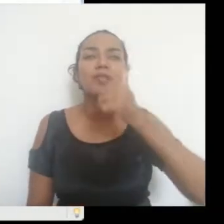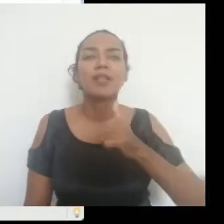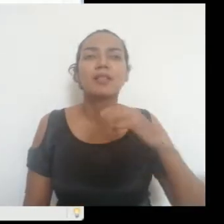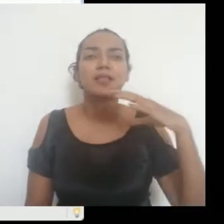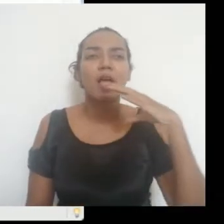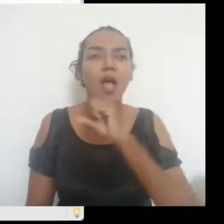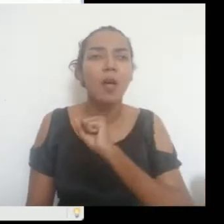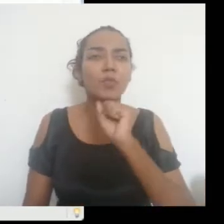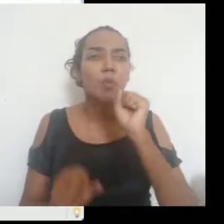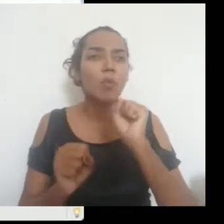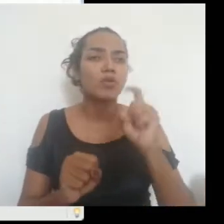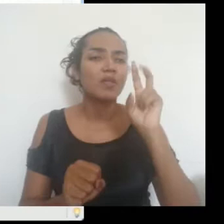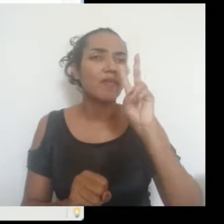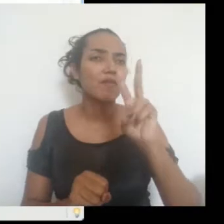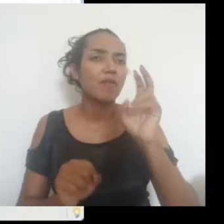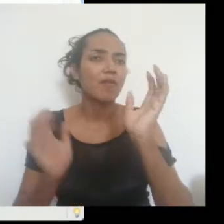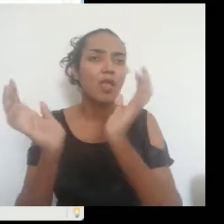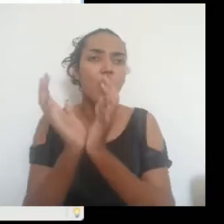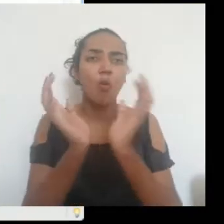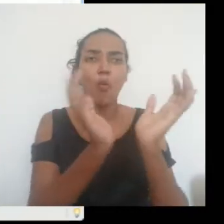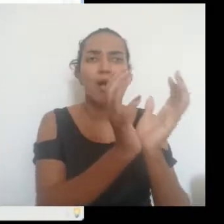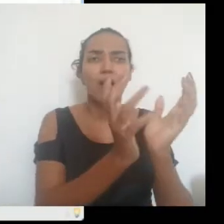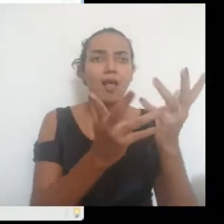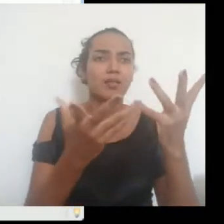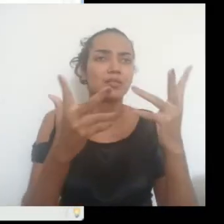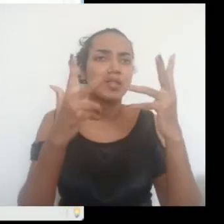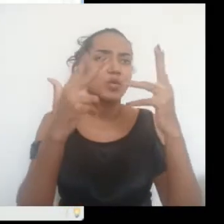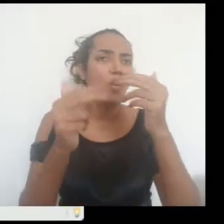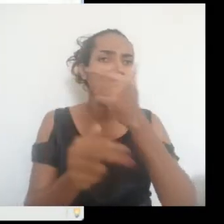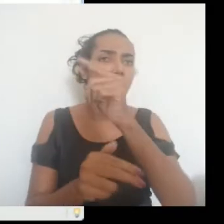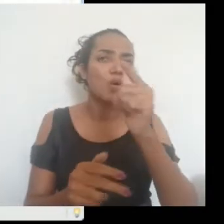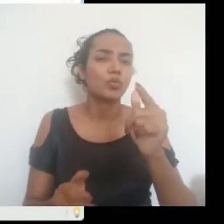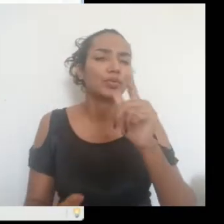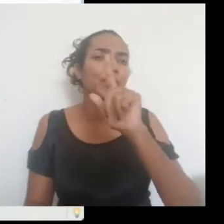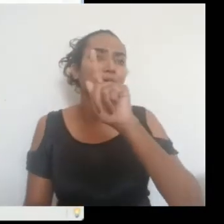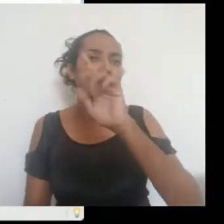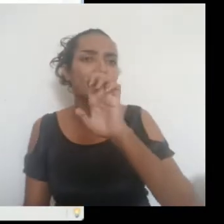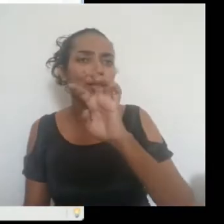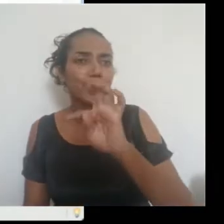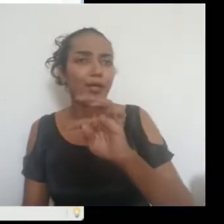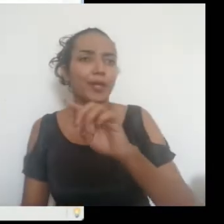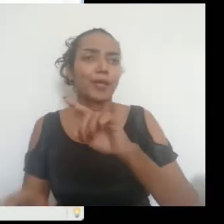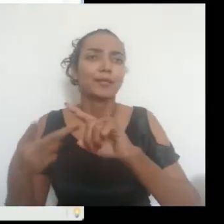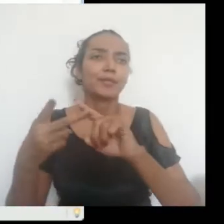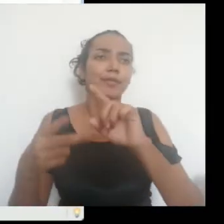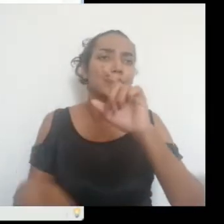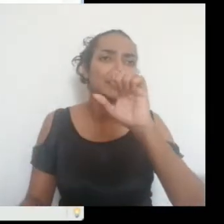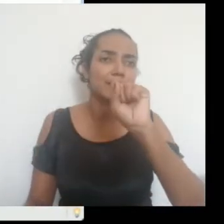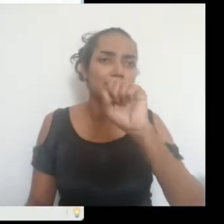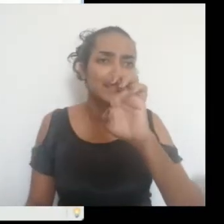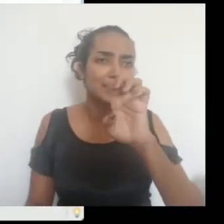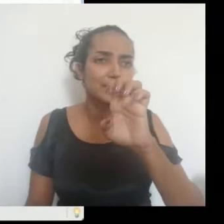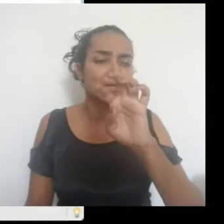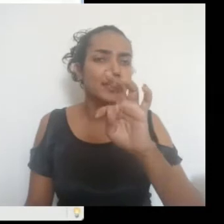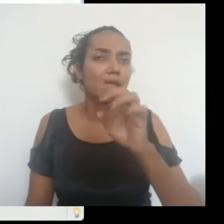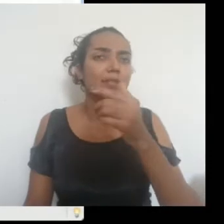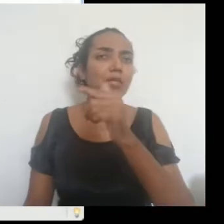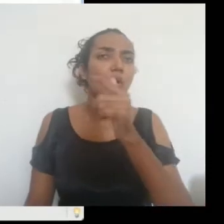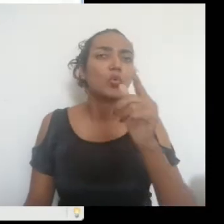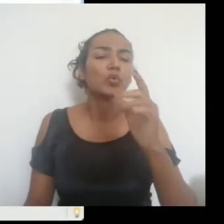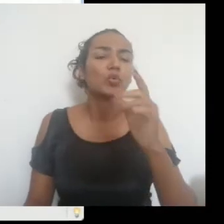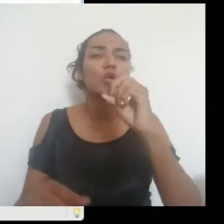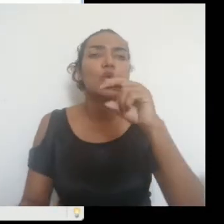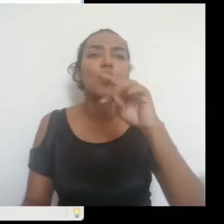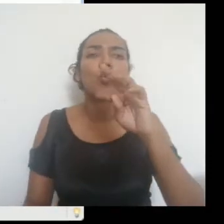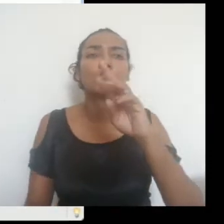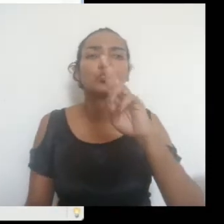classe é uma classe como outra qualquer. Classe professor com os métodos getSet, não tem nenhum construtor explícito declarado aqui, ou seja, ela tem um construtor